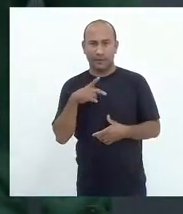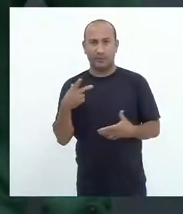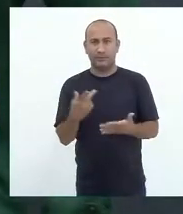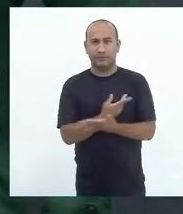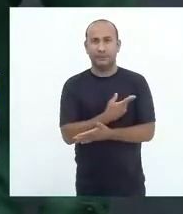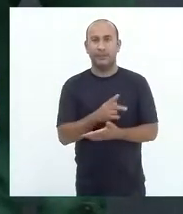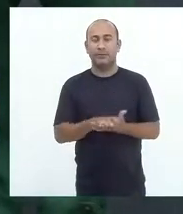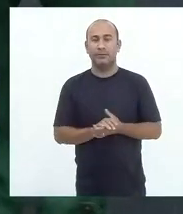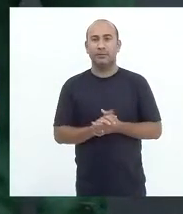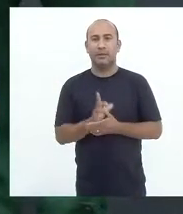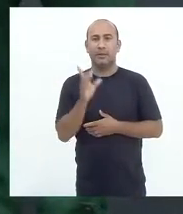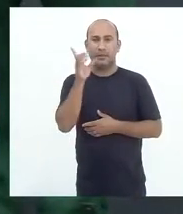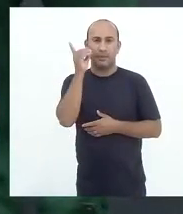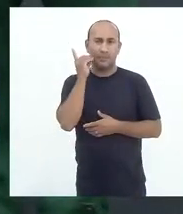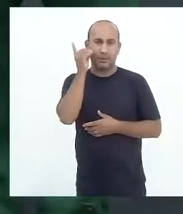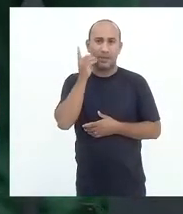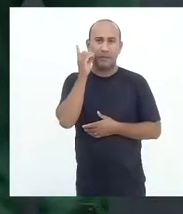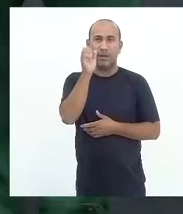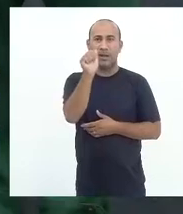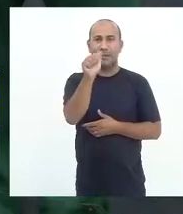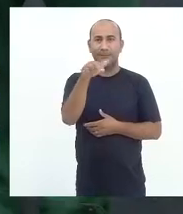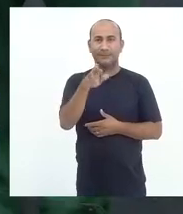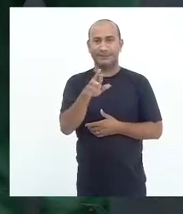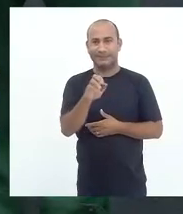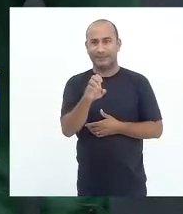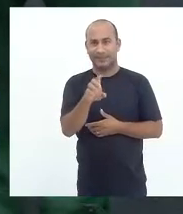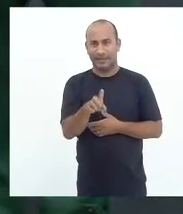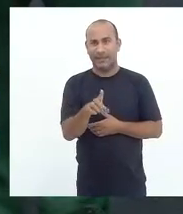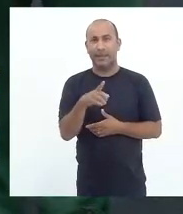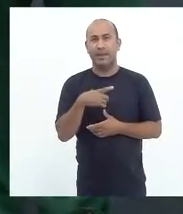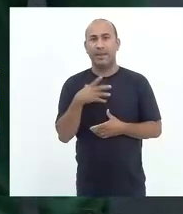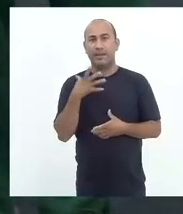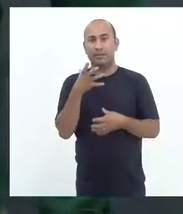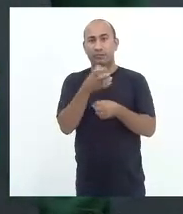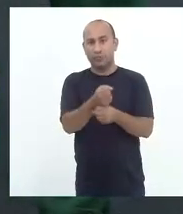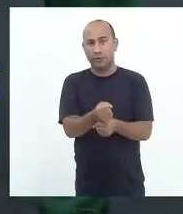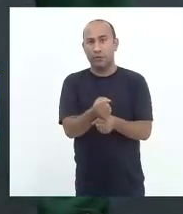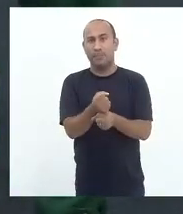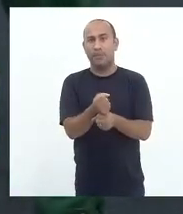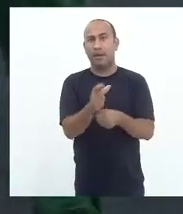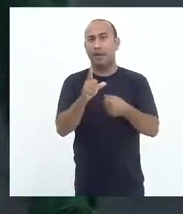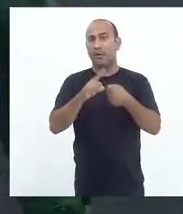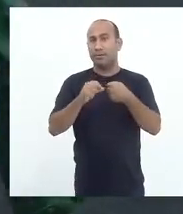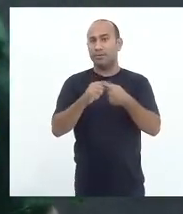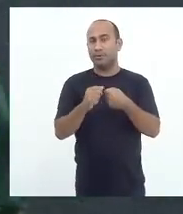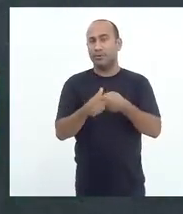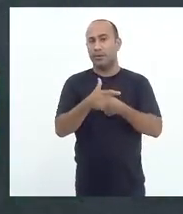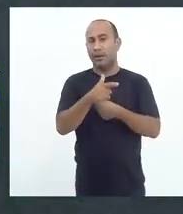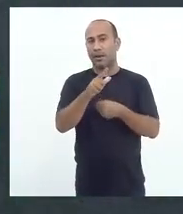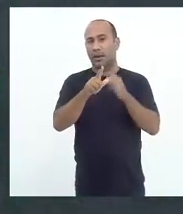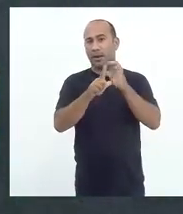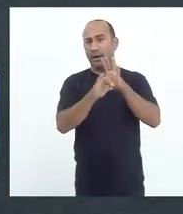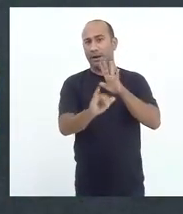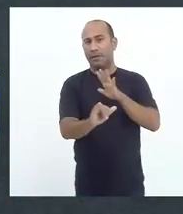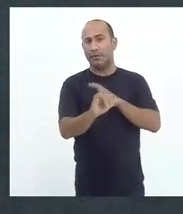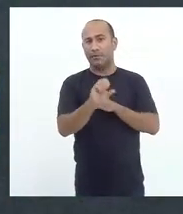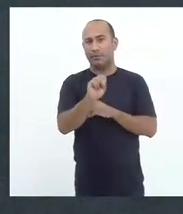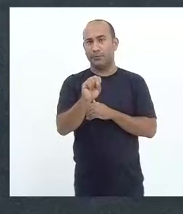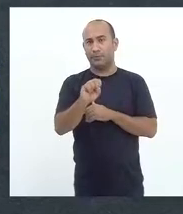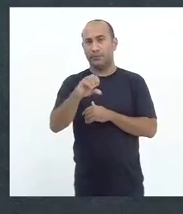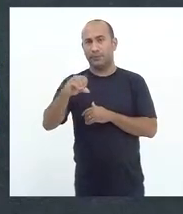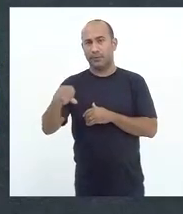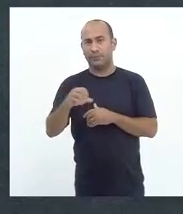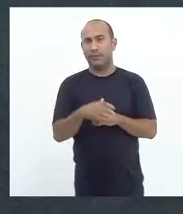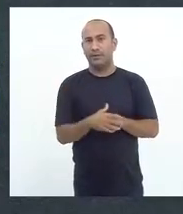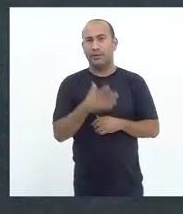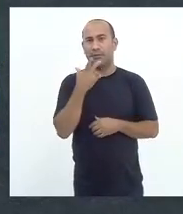André Siciliano, ele, na verdade, acrescenta um artigo, né, à Lei 8859, que é para